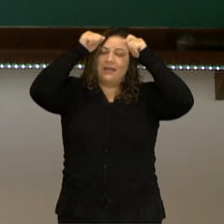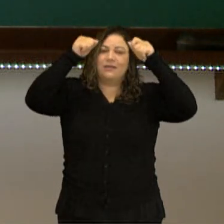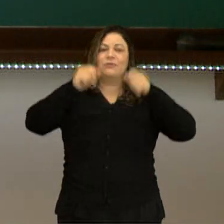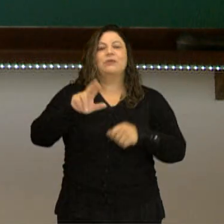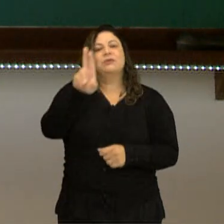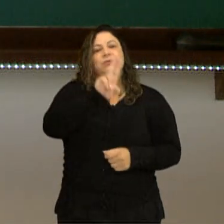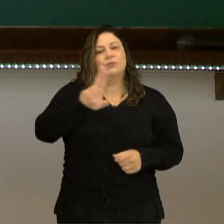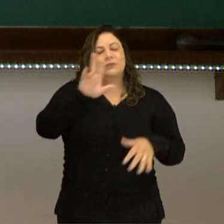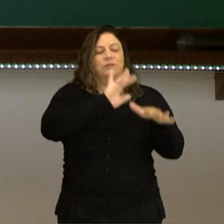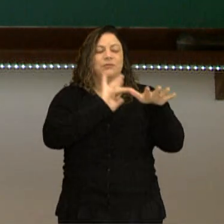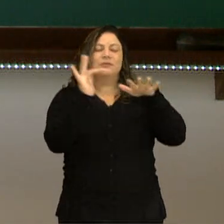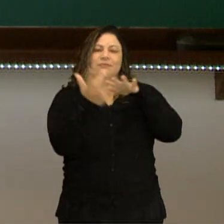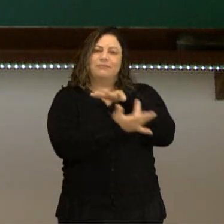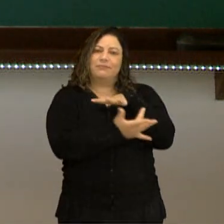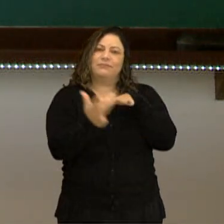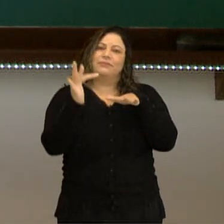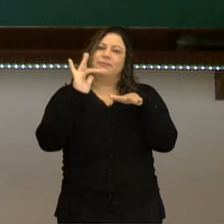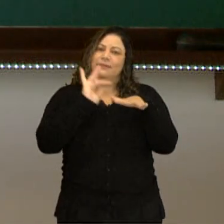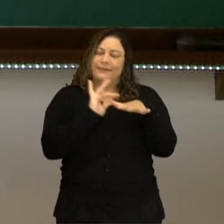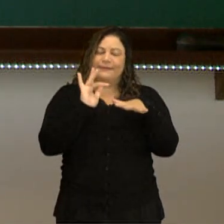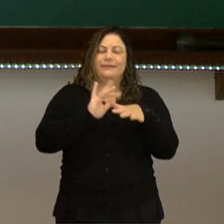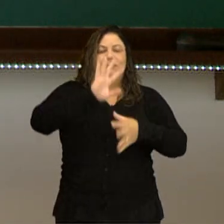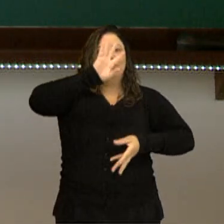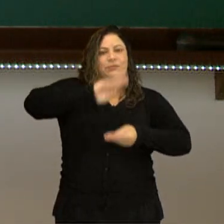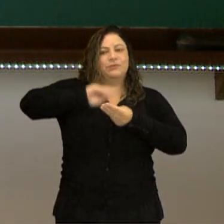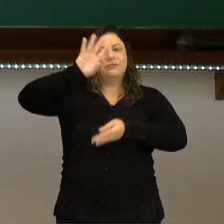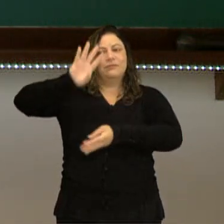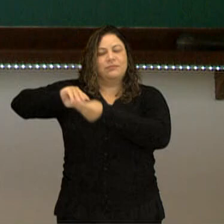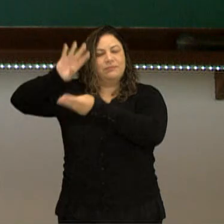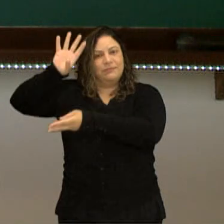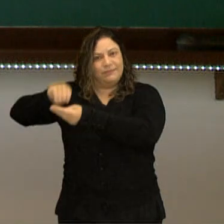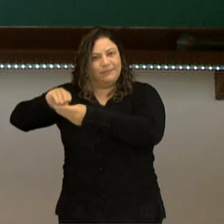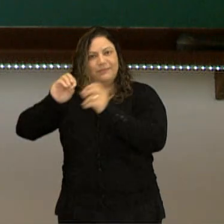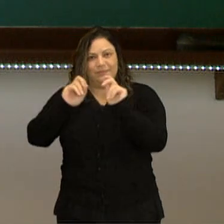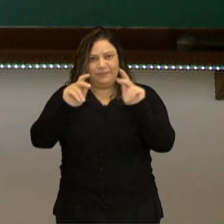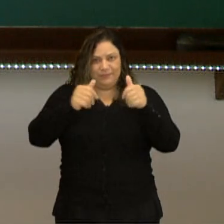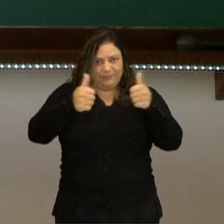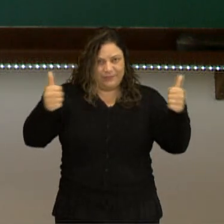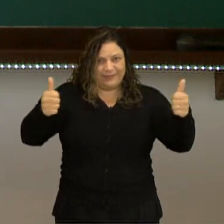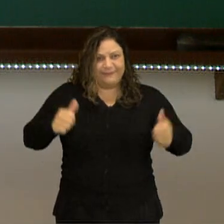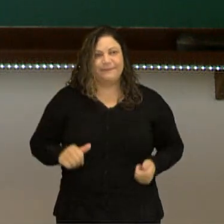redes sociais, aquelas abreviações, ok?